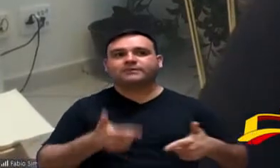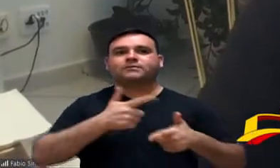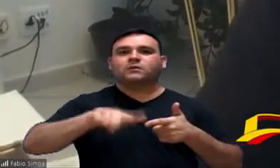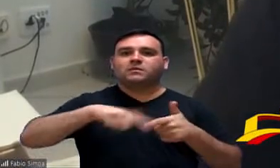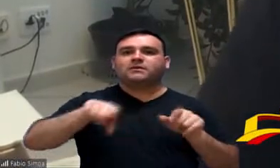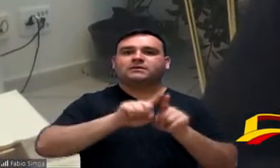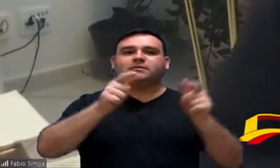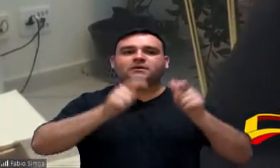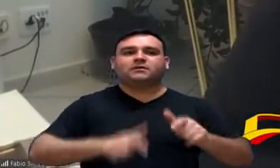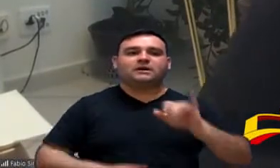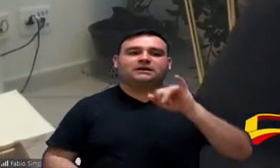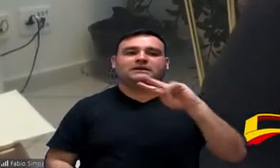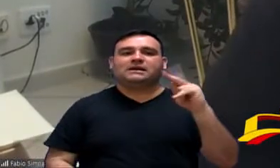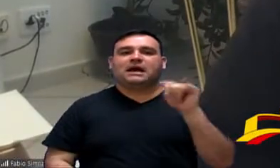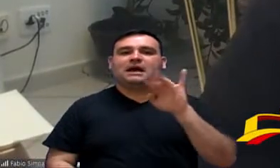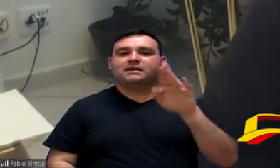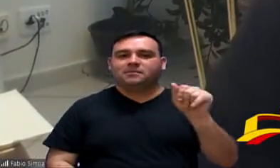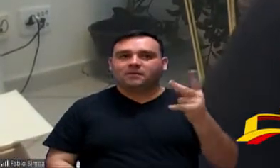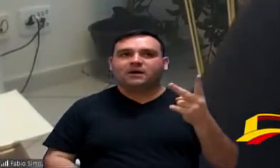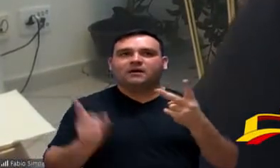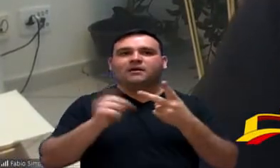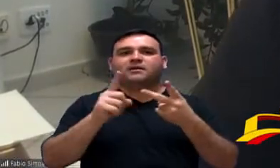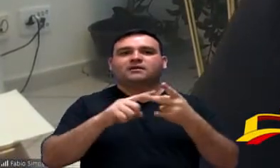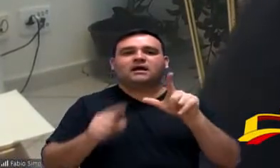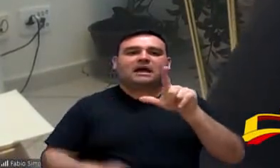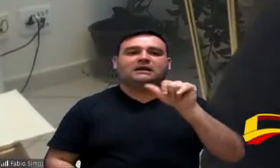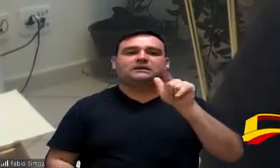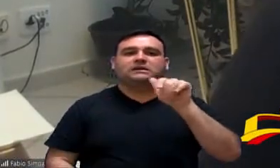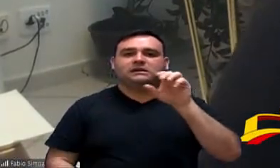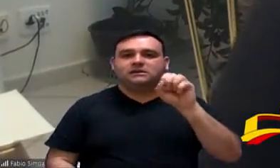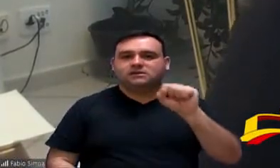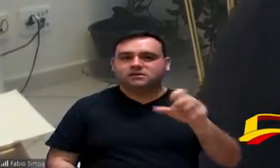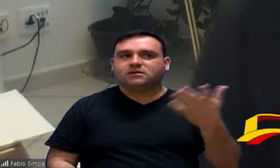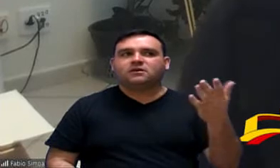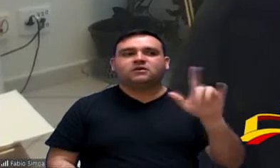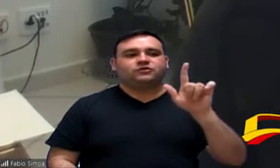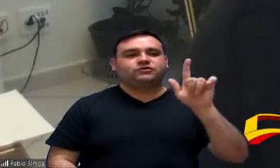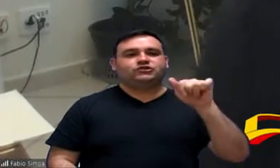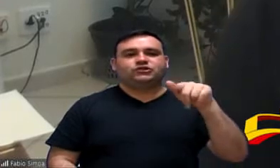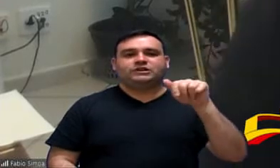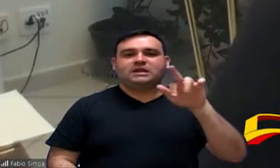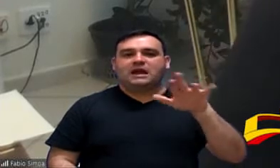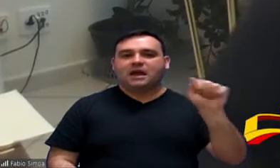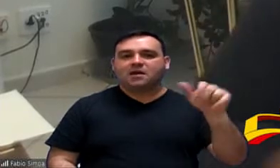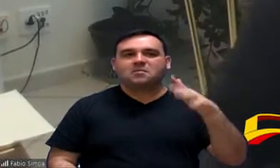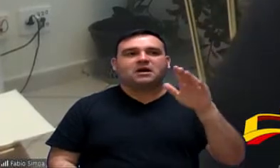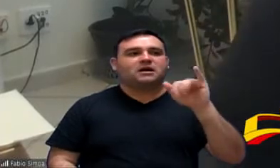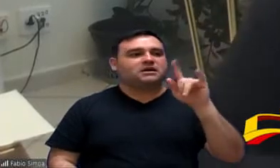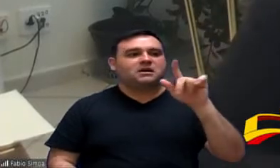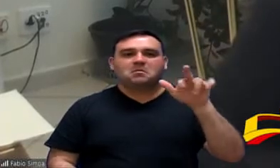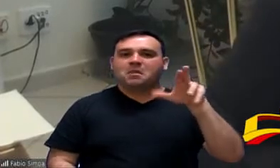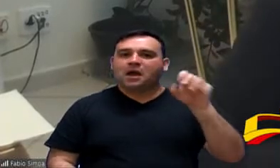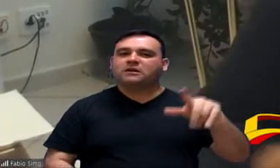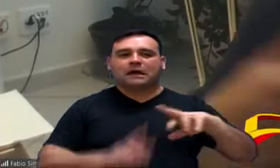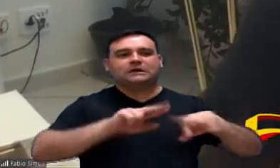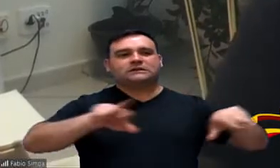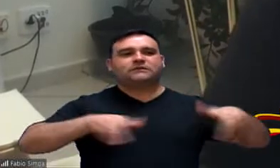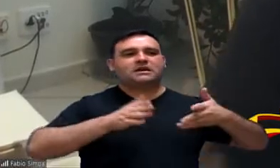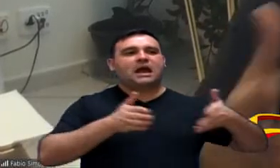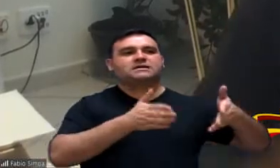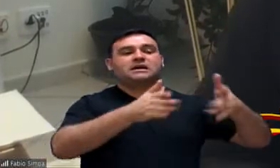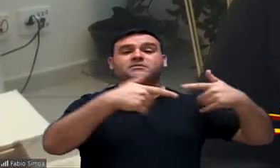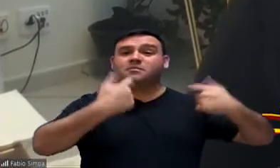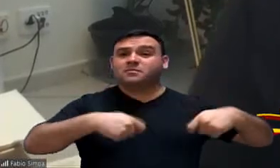problemas lá na estrada de Inhaíba, na estrada ali dos Lagos, estrada do Genebra ali, que é a estrada do Império, tem várias estradas que a gente